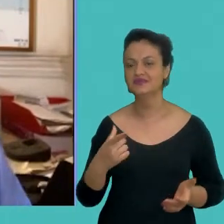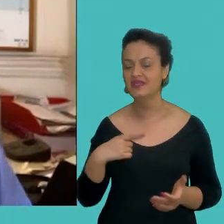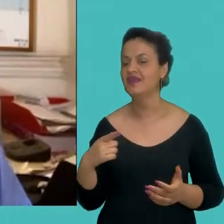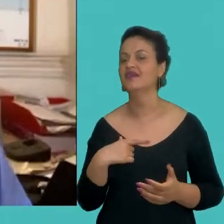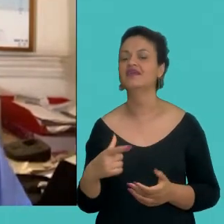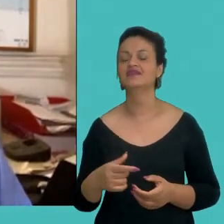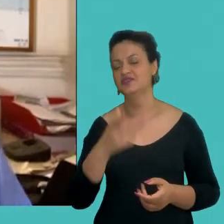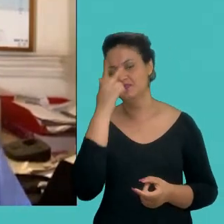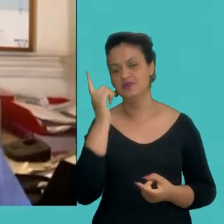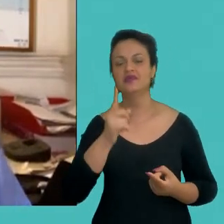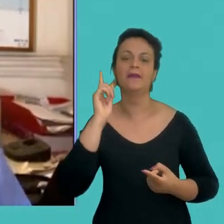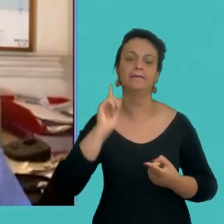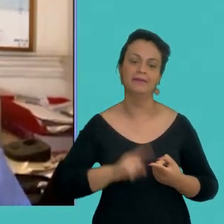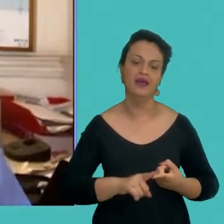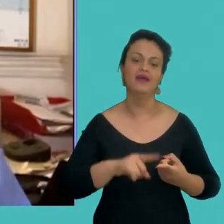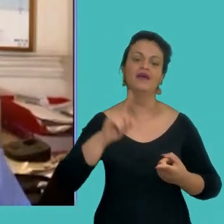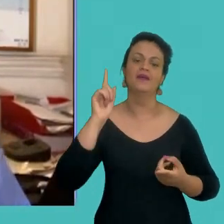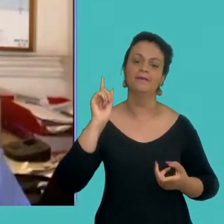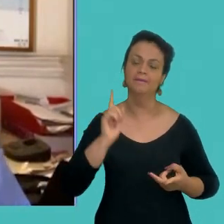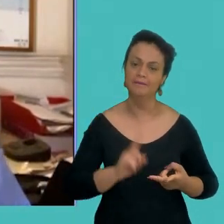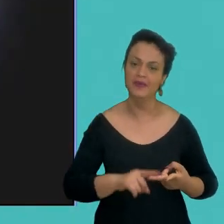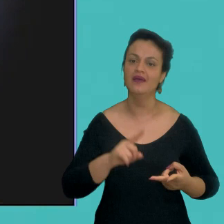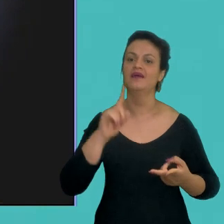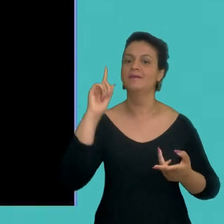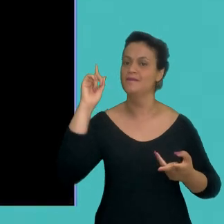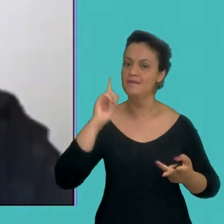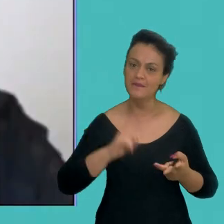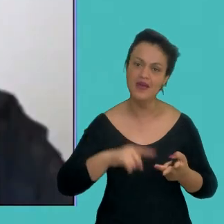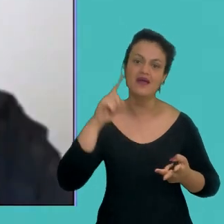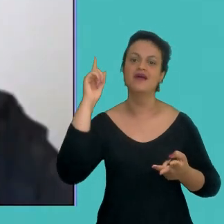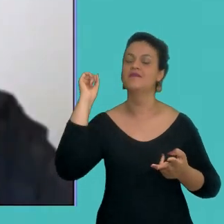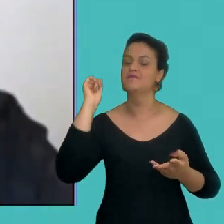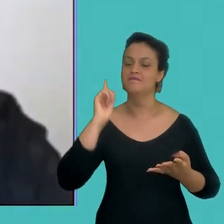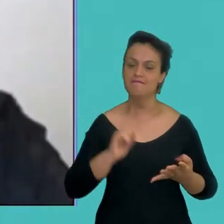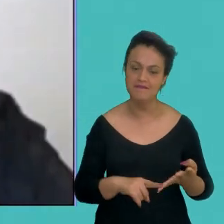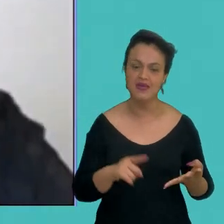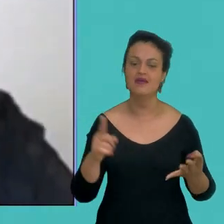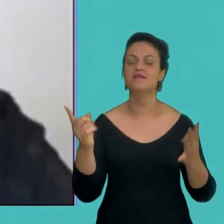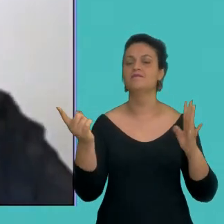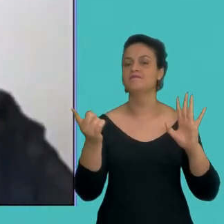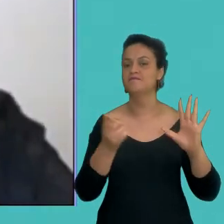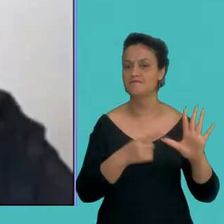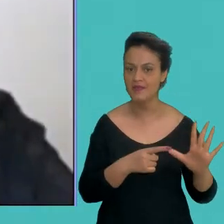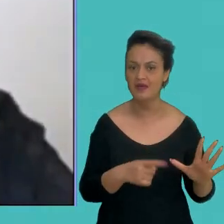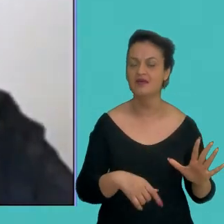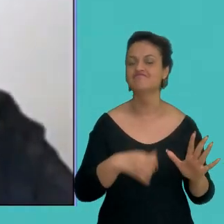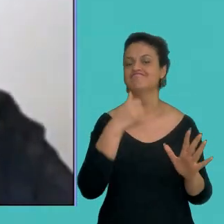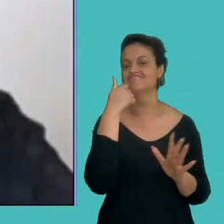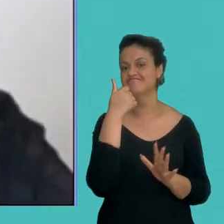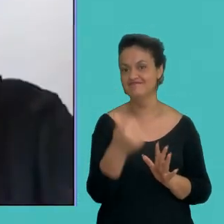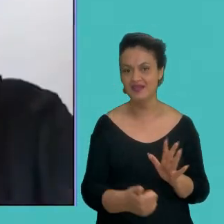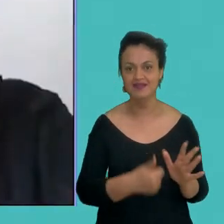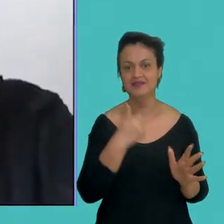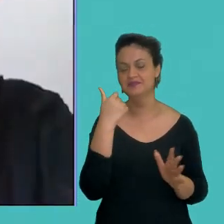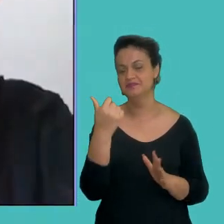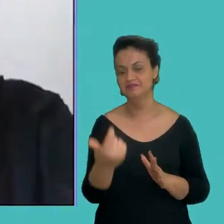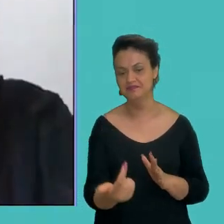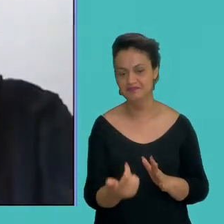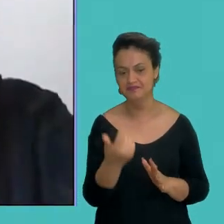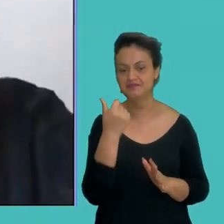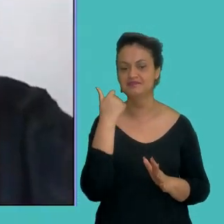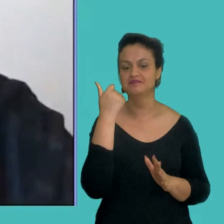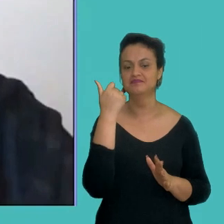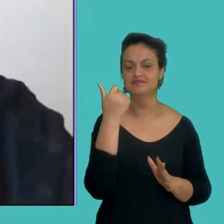elogios, da Betina, da Ana Cristina Guimarães Machado Rosa, da Selma Regina de Paula, da Eveline Pravato, do Ricardo